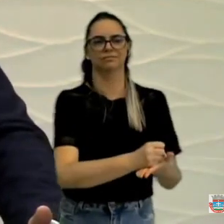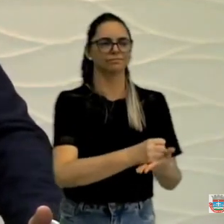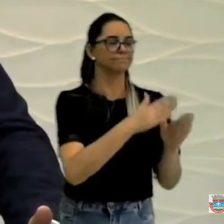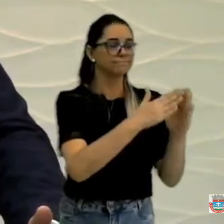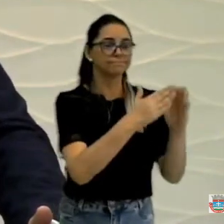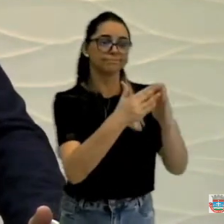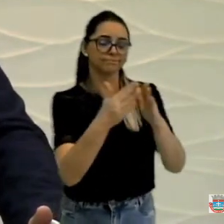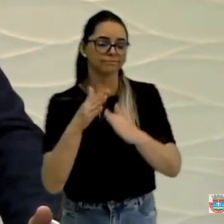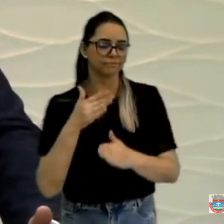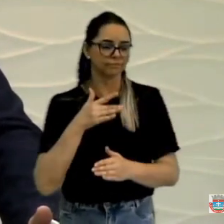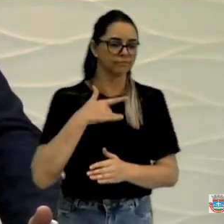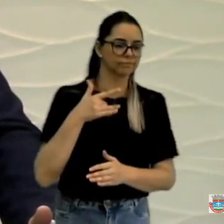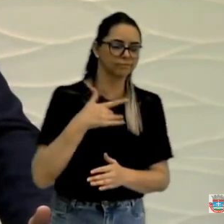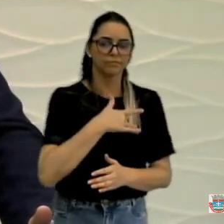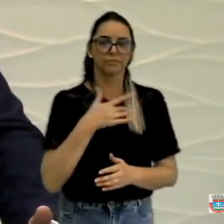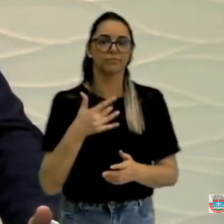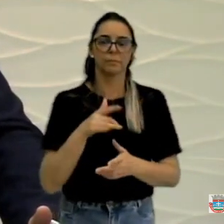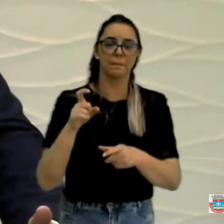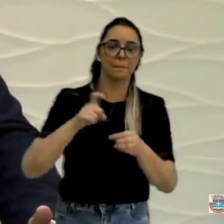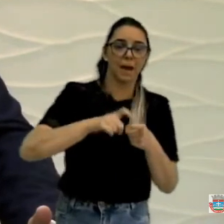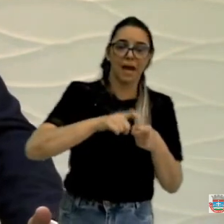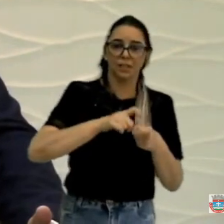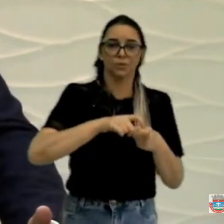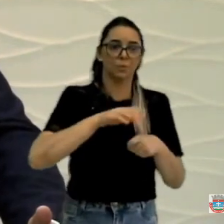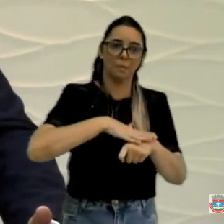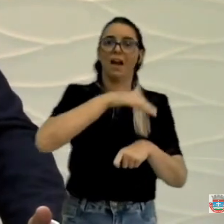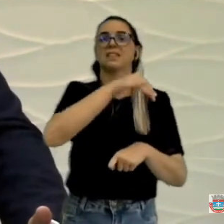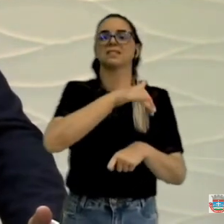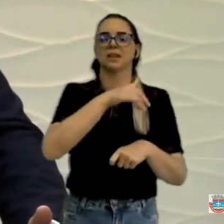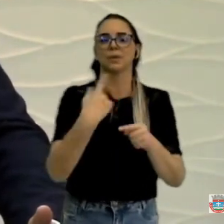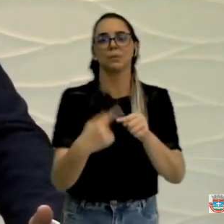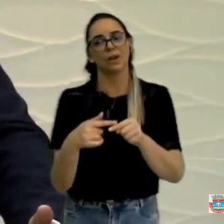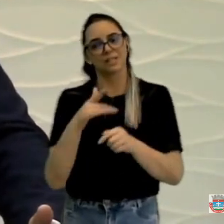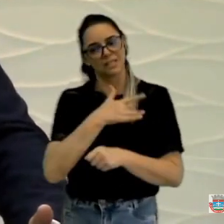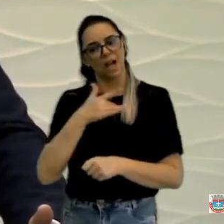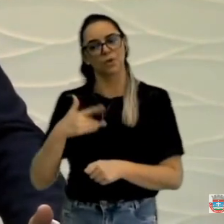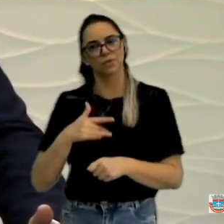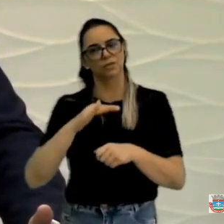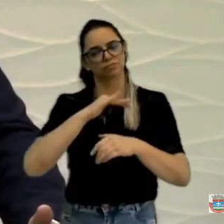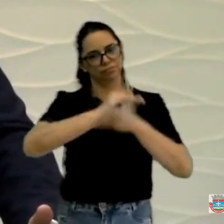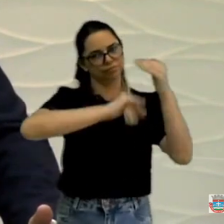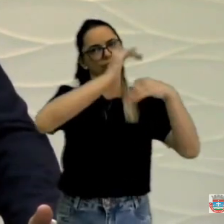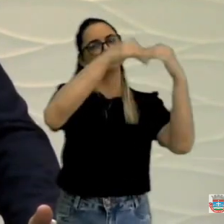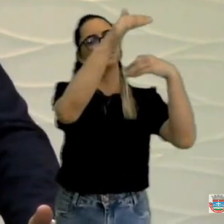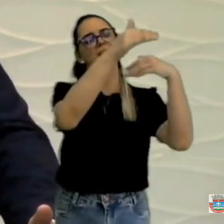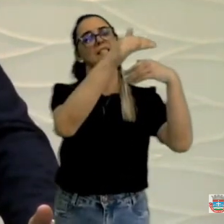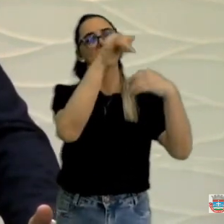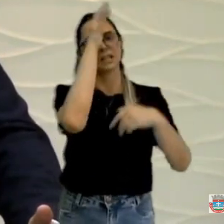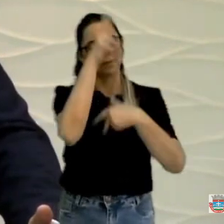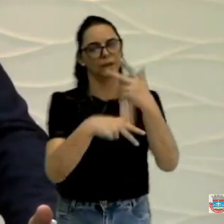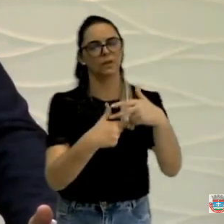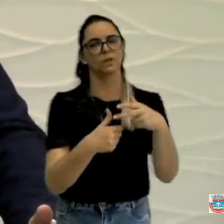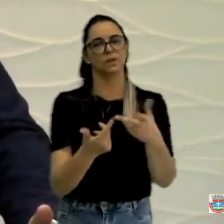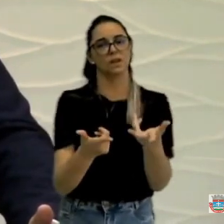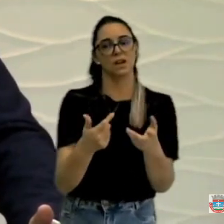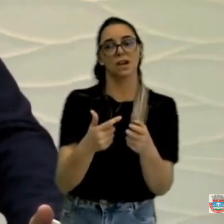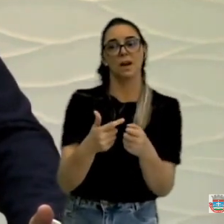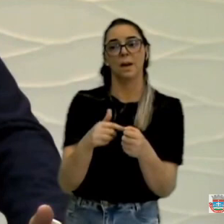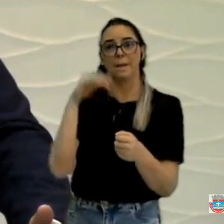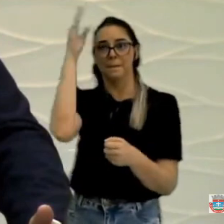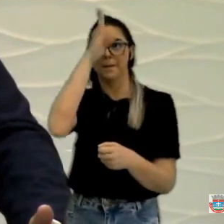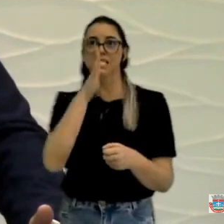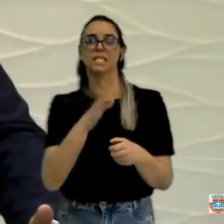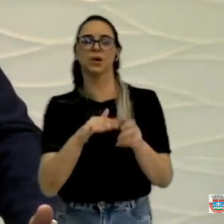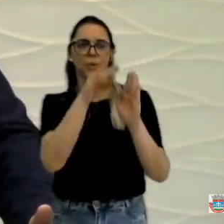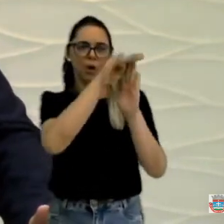médicos do programa Mais Médicos. Sabe por quê? Porque a saúde de São Bento melhorou na questão da saúde primária. Os índices do Previne Brasil são os melhores